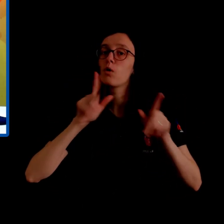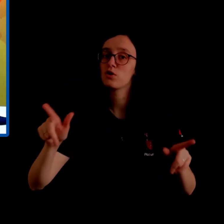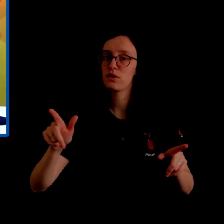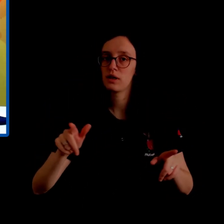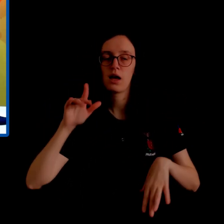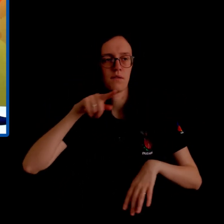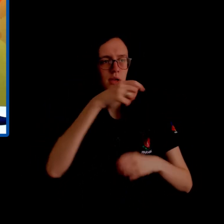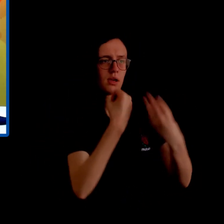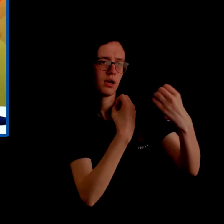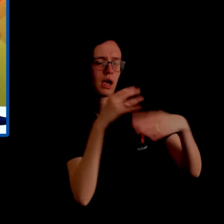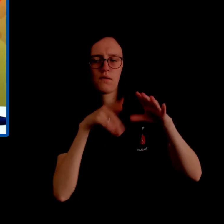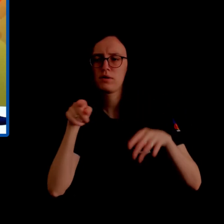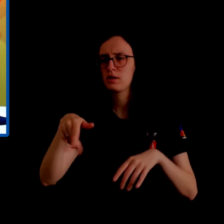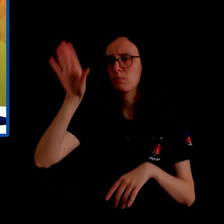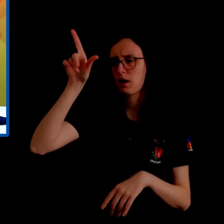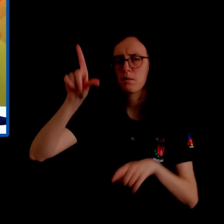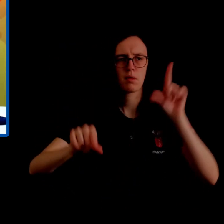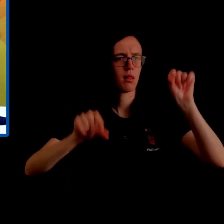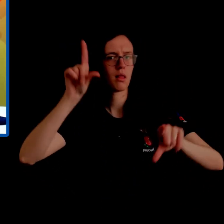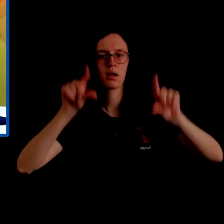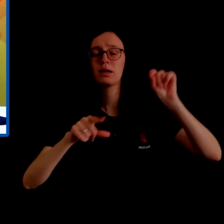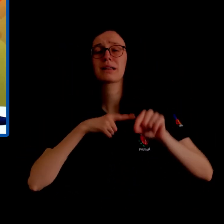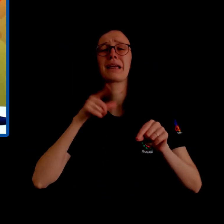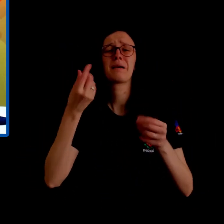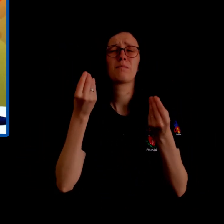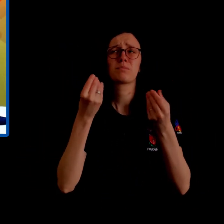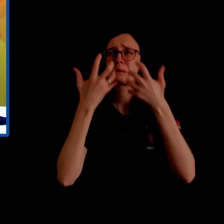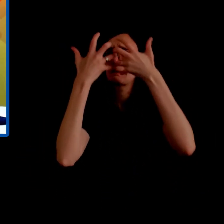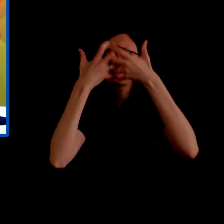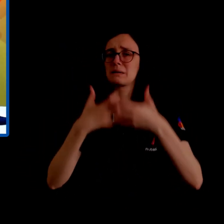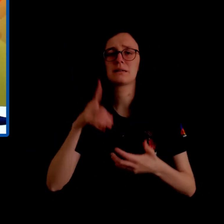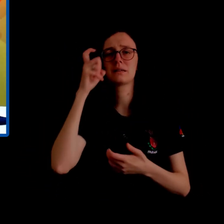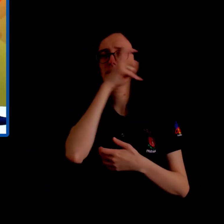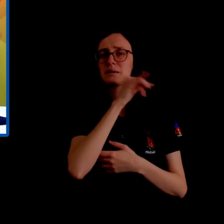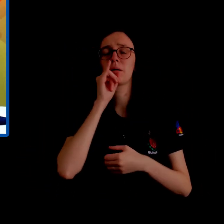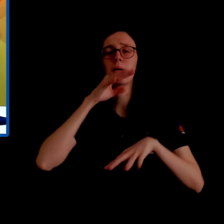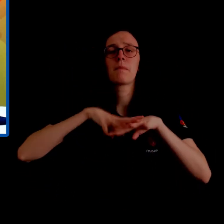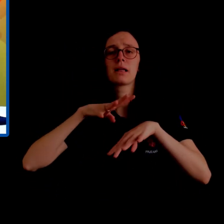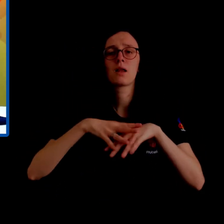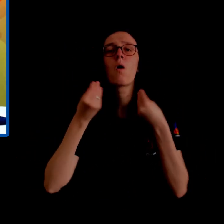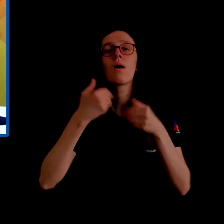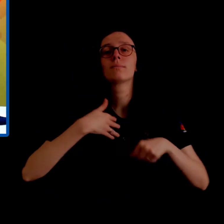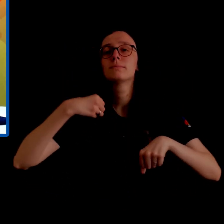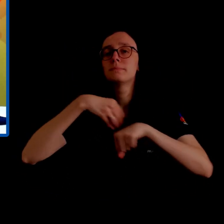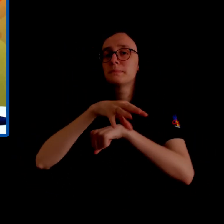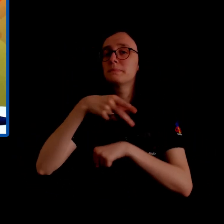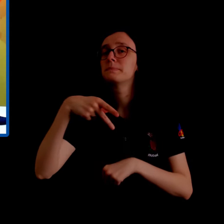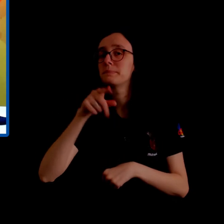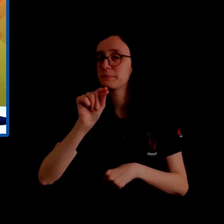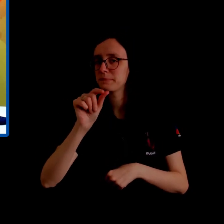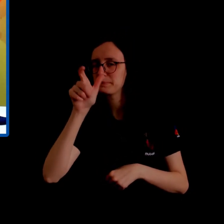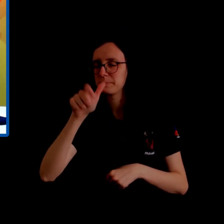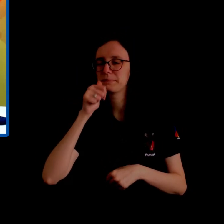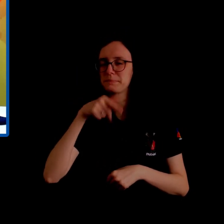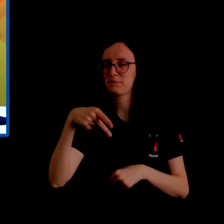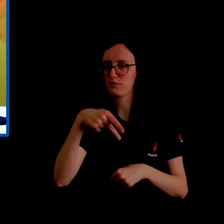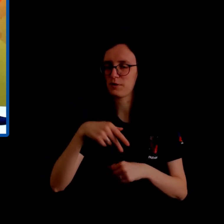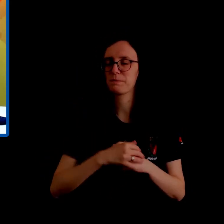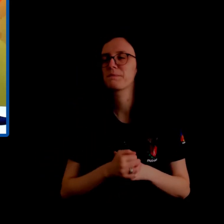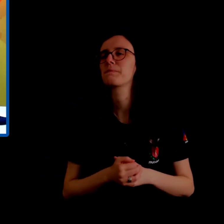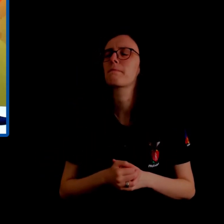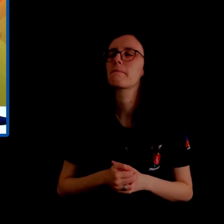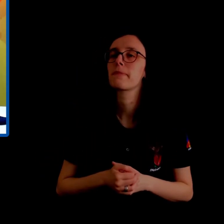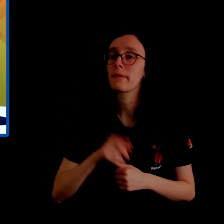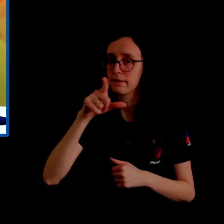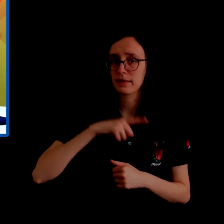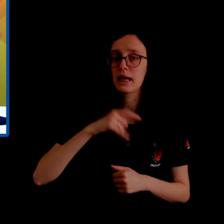presencial. Agora, eram questões extremamente complexas de matemática. O que eu orientei a professora? Professora, vamos fazer o seguinte, a senhora tem um